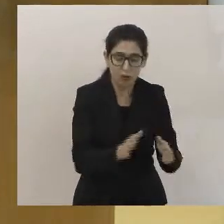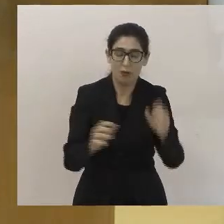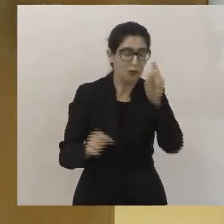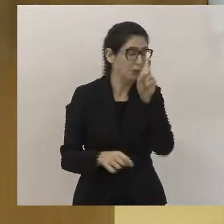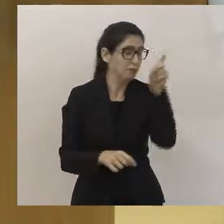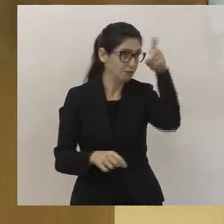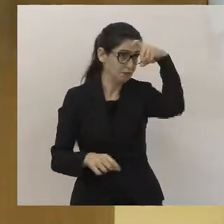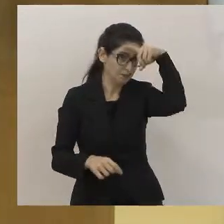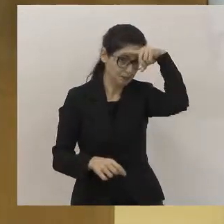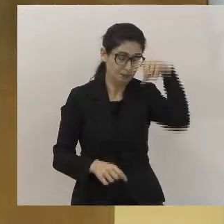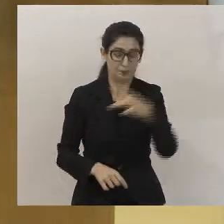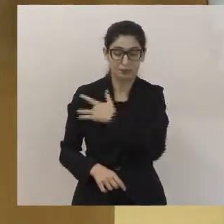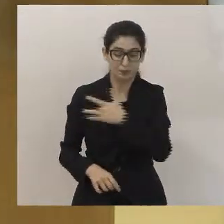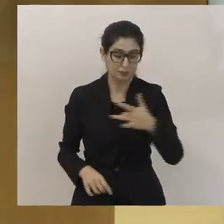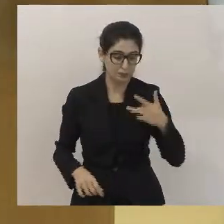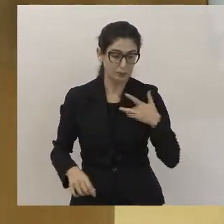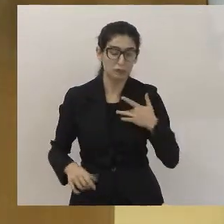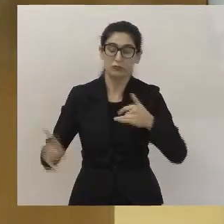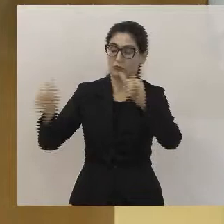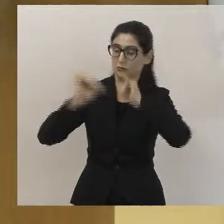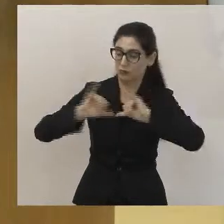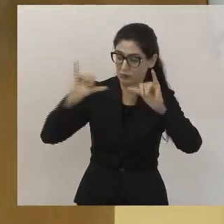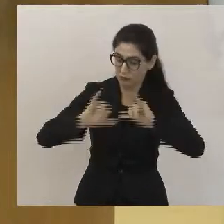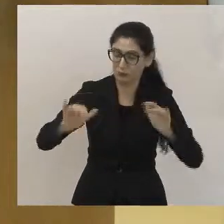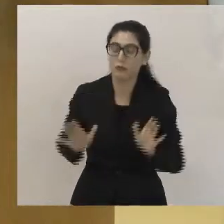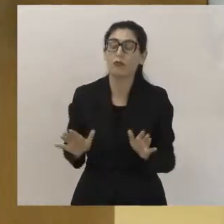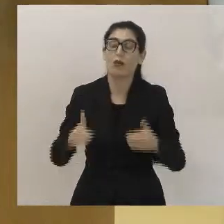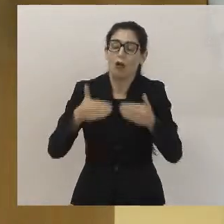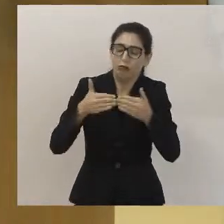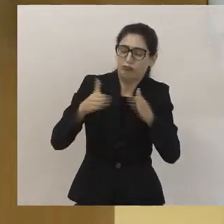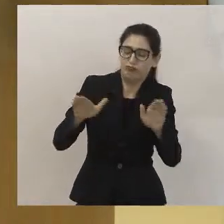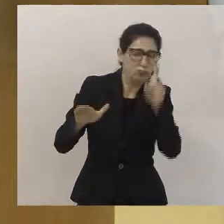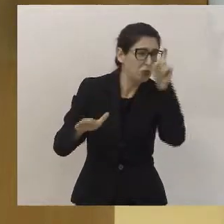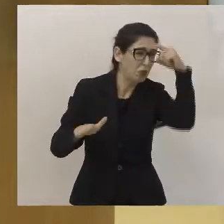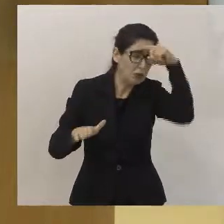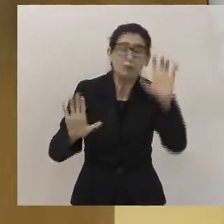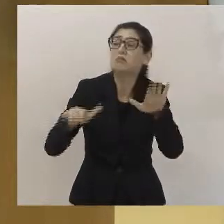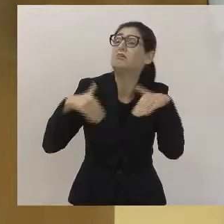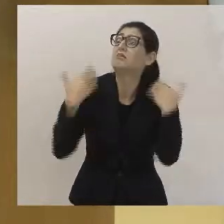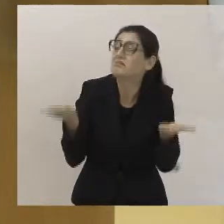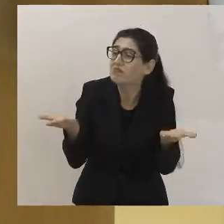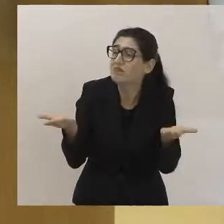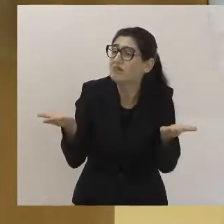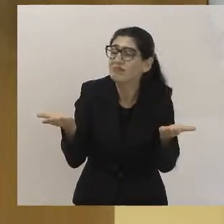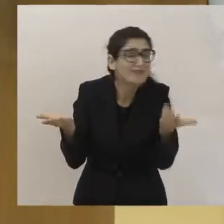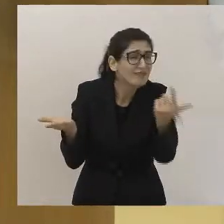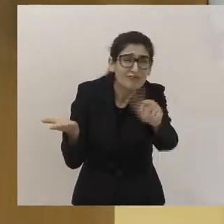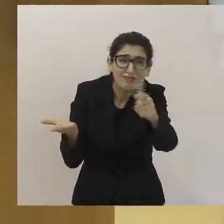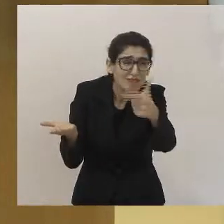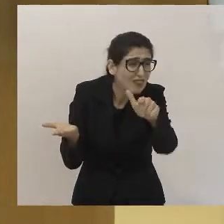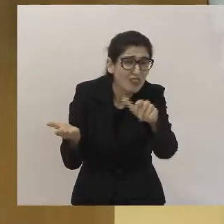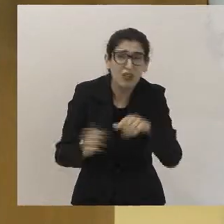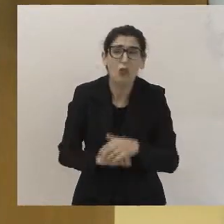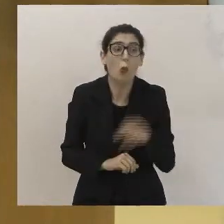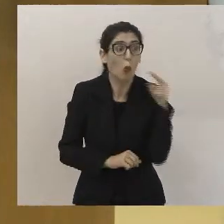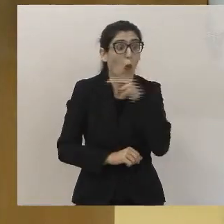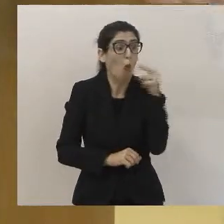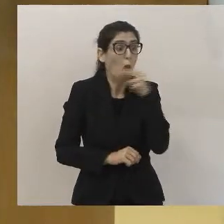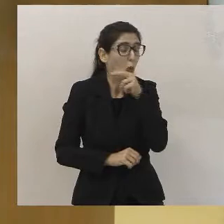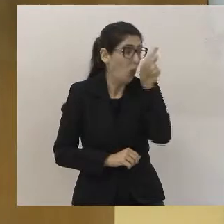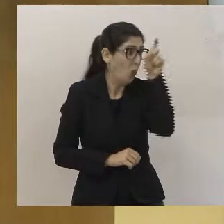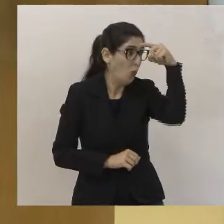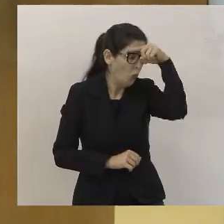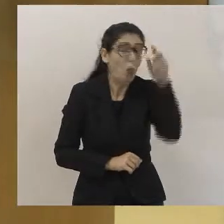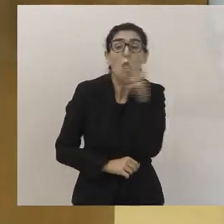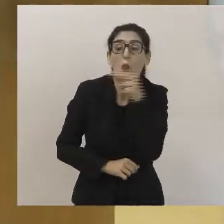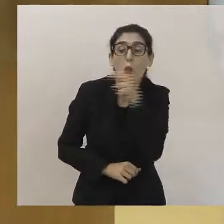que iria ser inaugurado um pronto socorro cadê o pronto socorro a omd que tá pronto